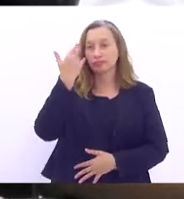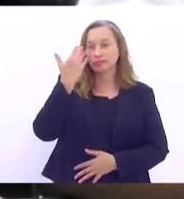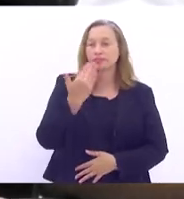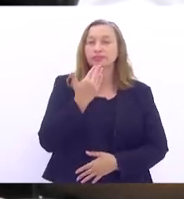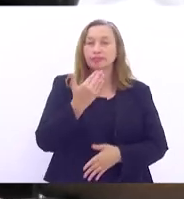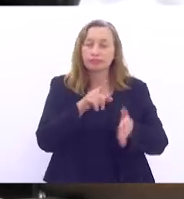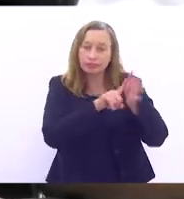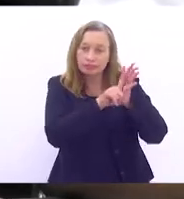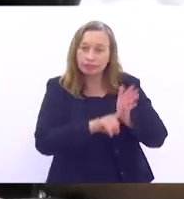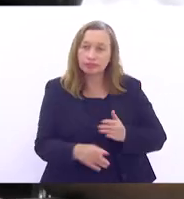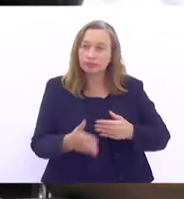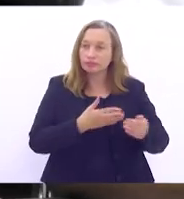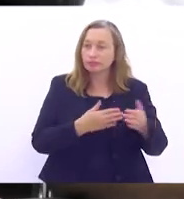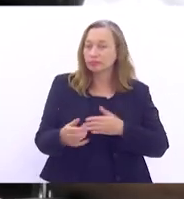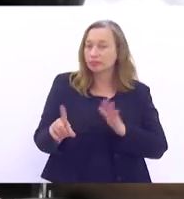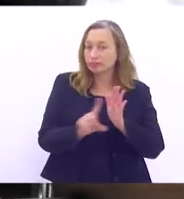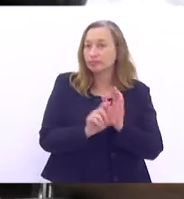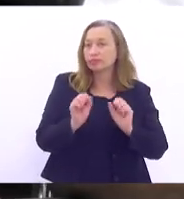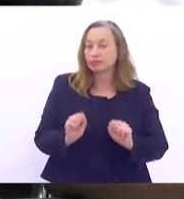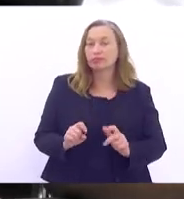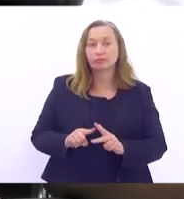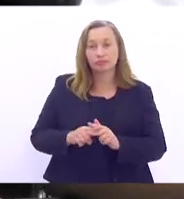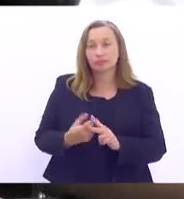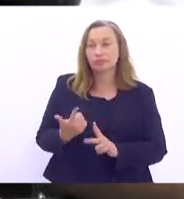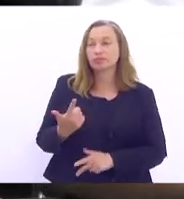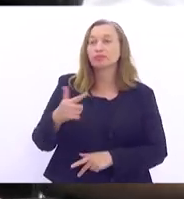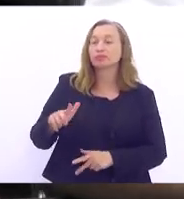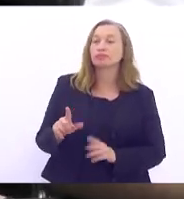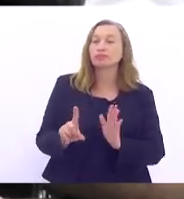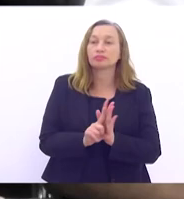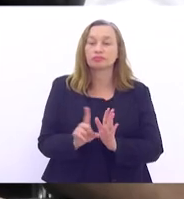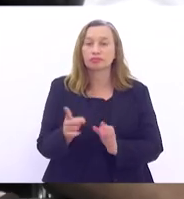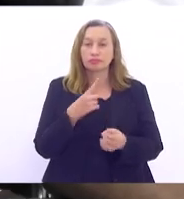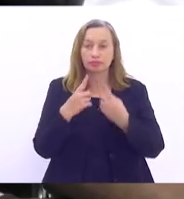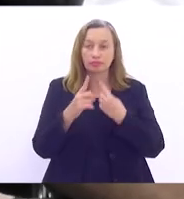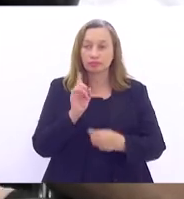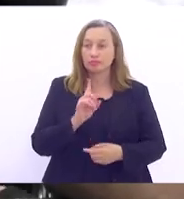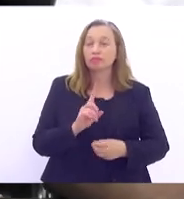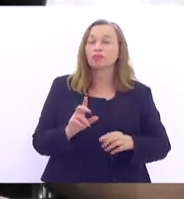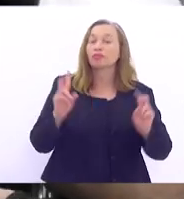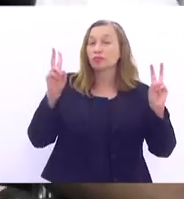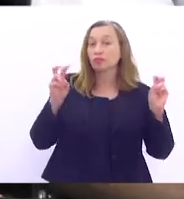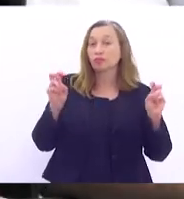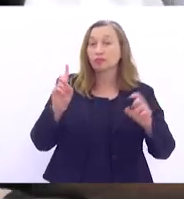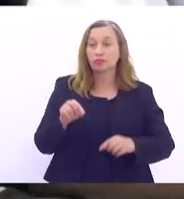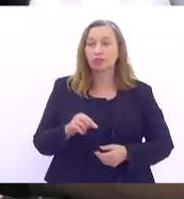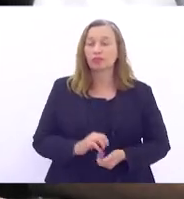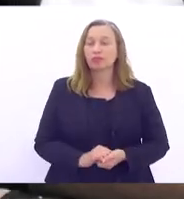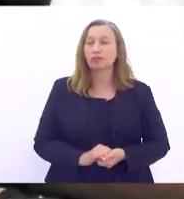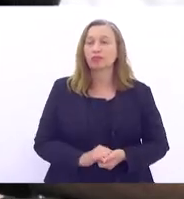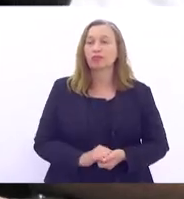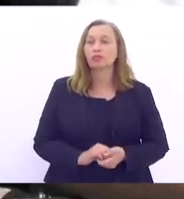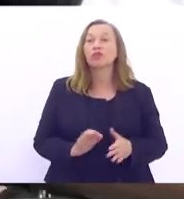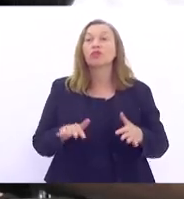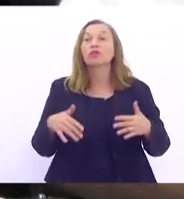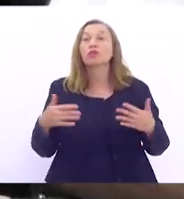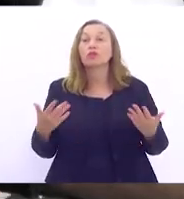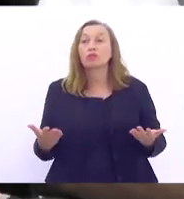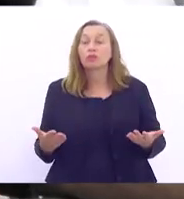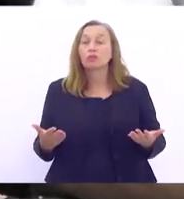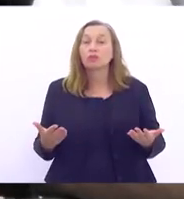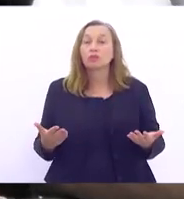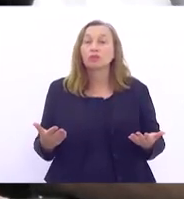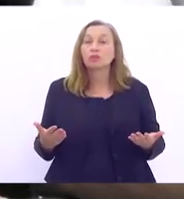vista, quer dizer, qualquer lei pode ser alterada por outra lei, não está se discutindo isso. A questão é em que termos isso